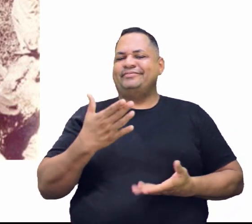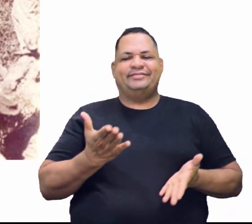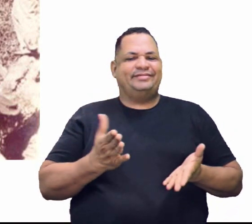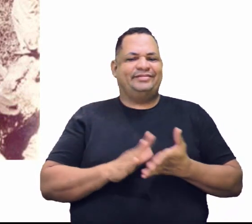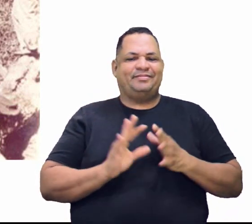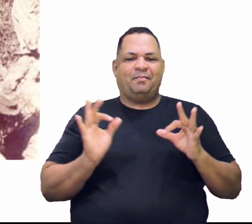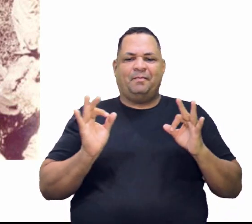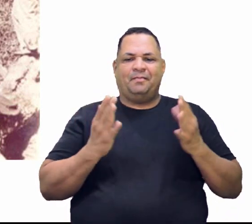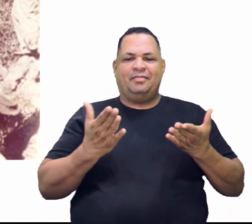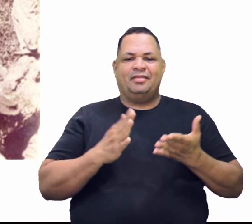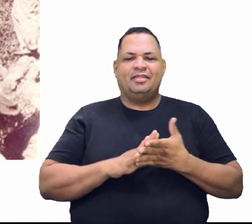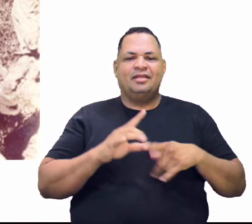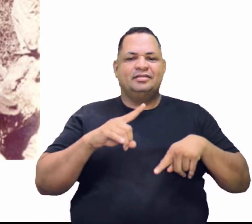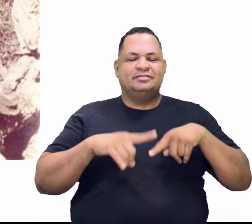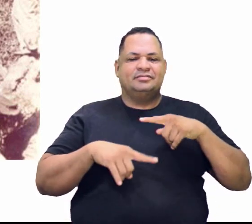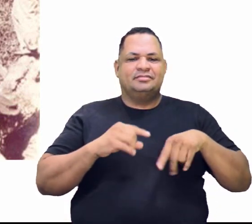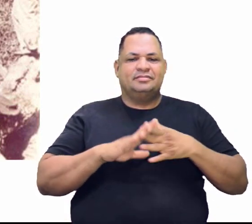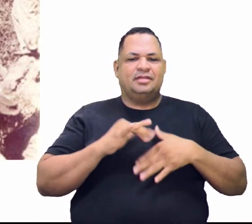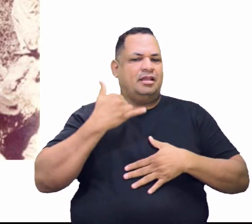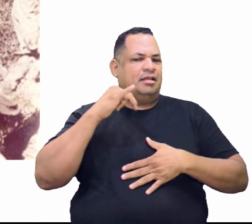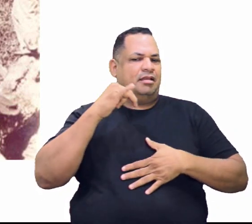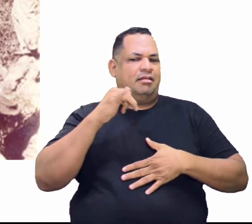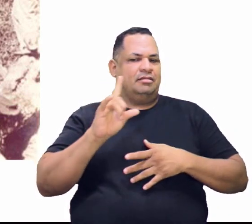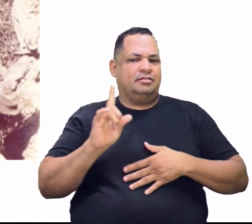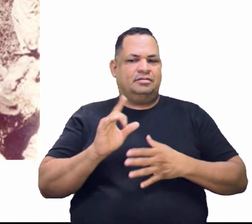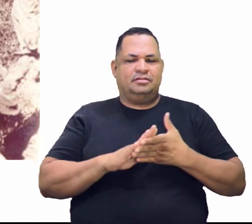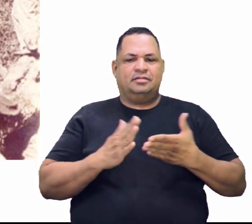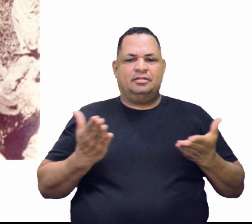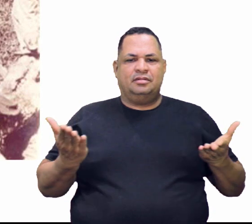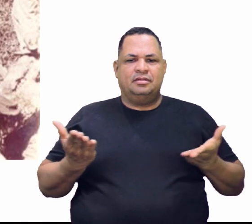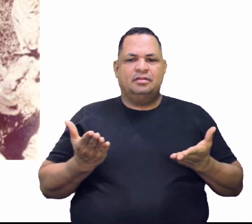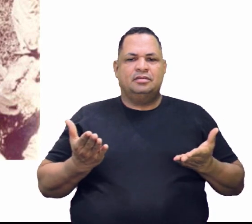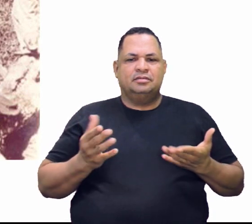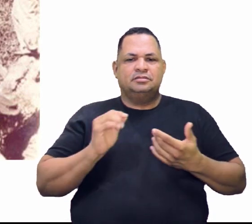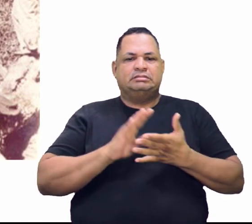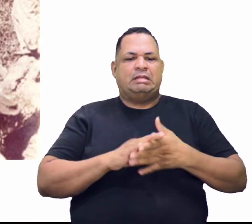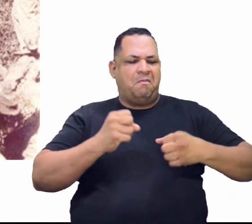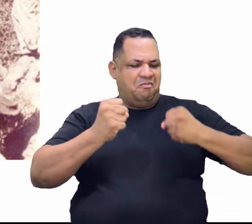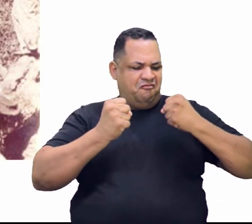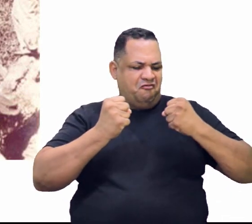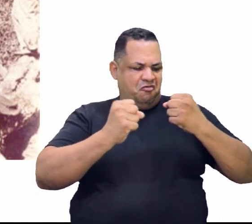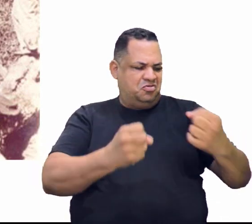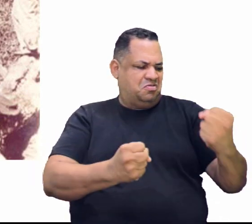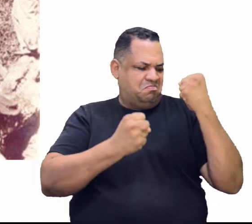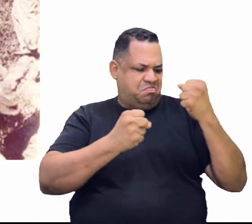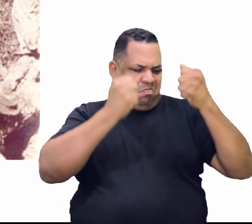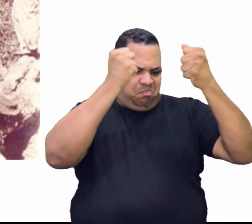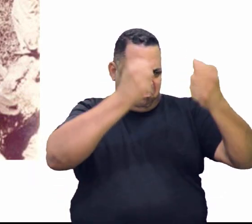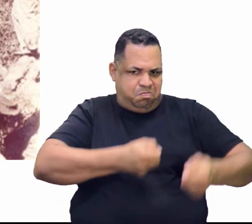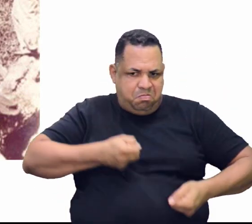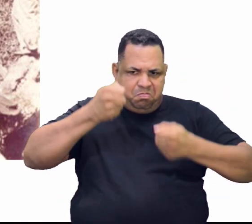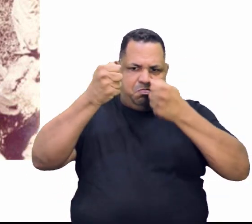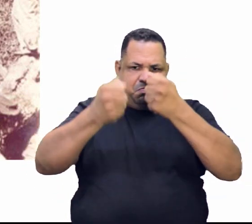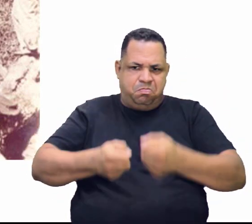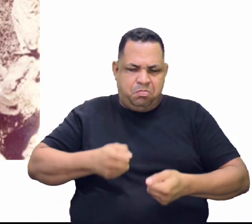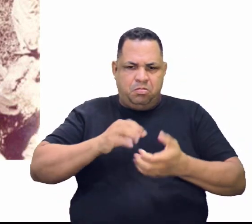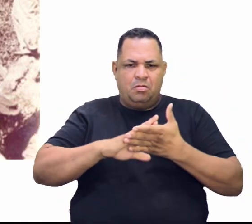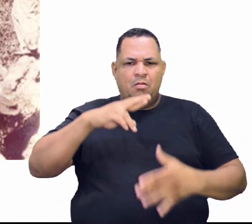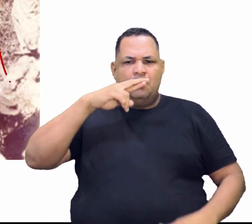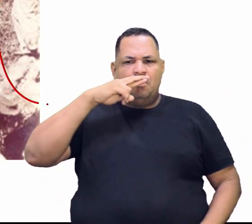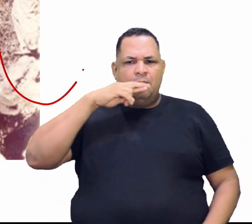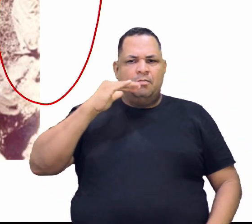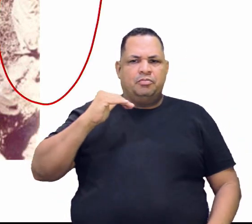motosserra. Ia ser muito mais rápido. Mas o trabalho aí era braçal. Rondon, ele